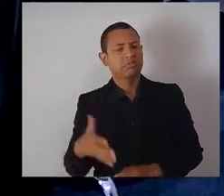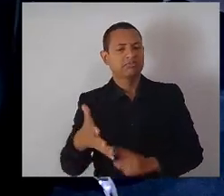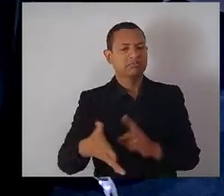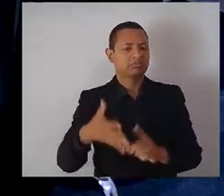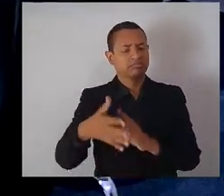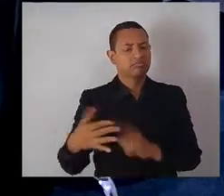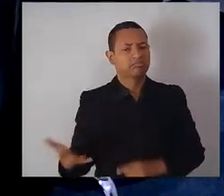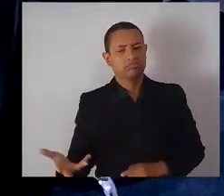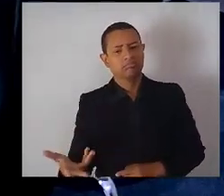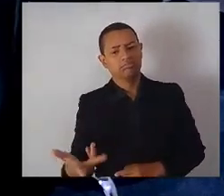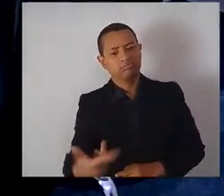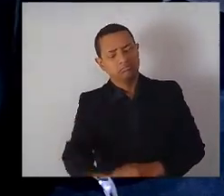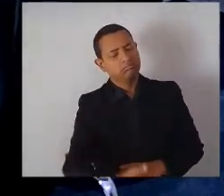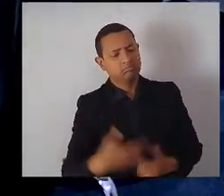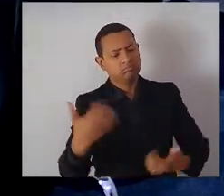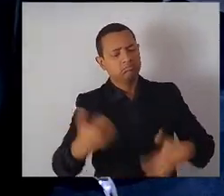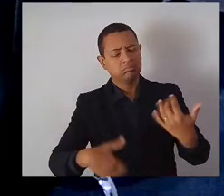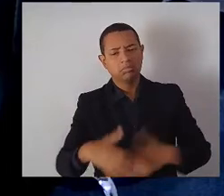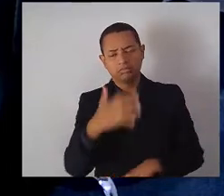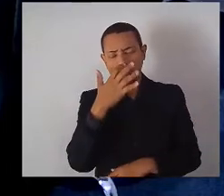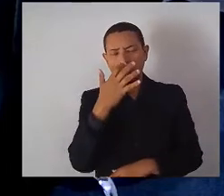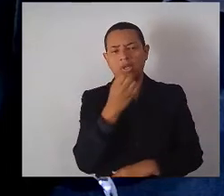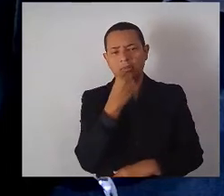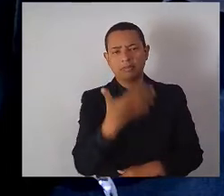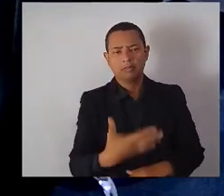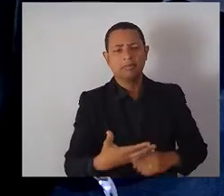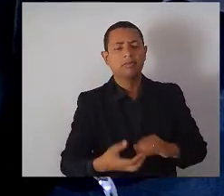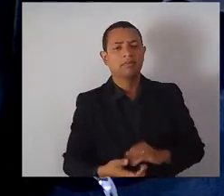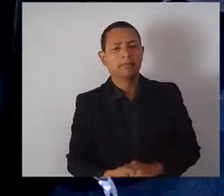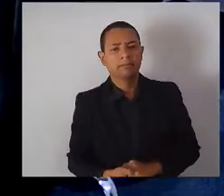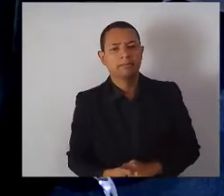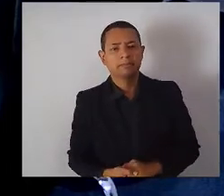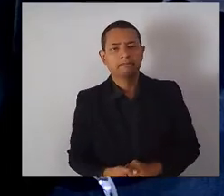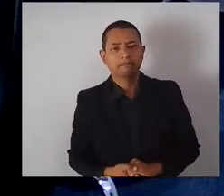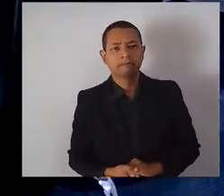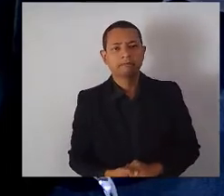muito interessantes. Senhor presidente,